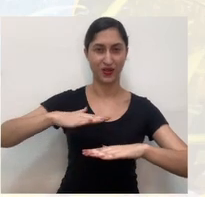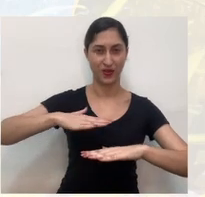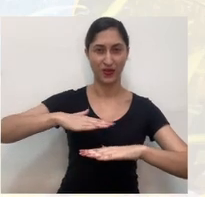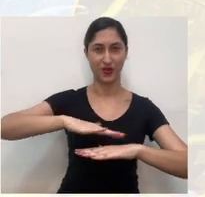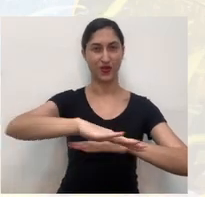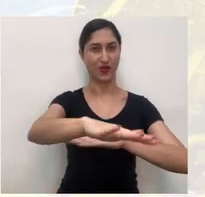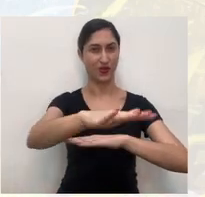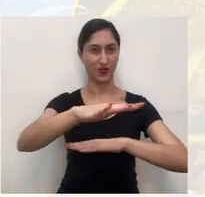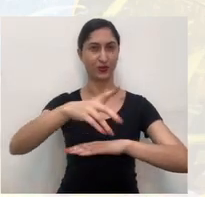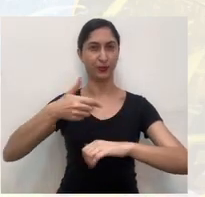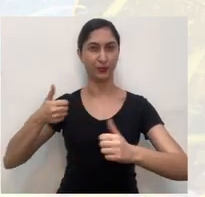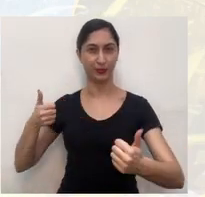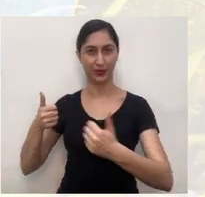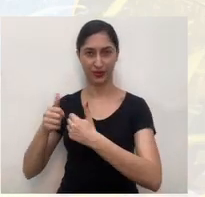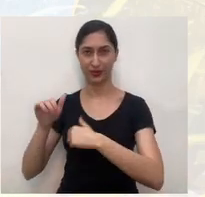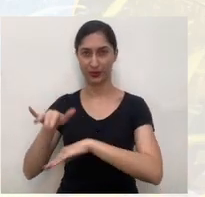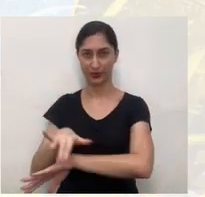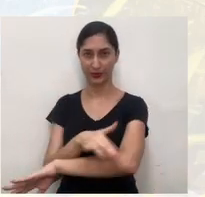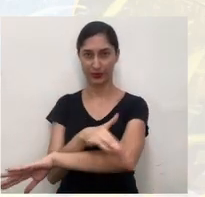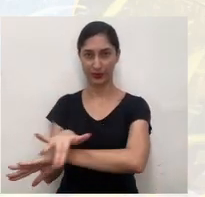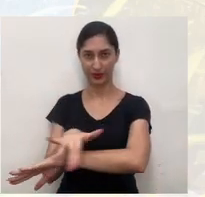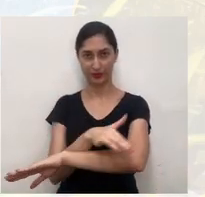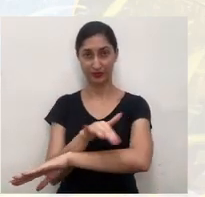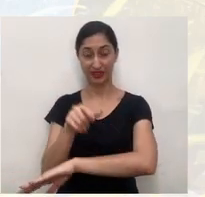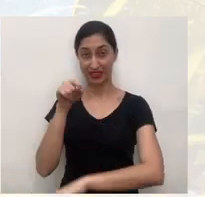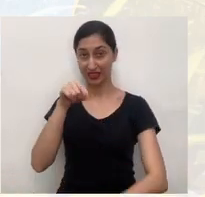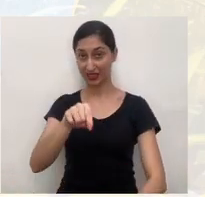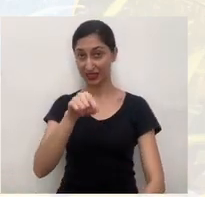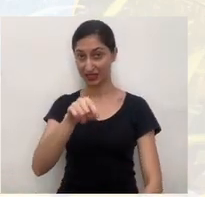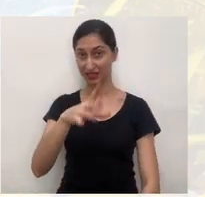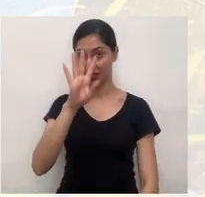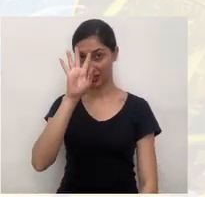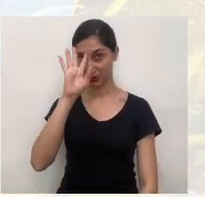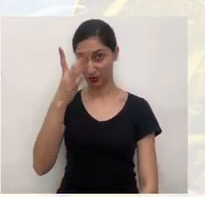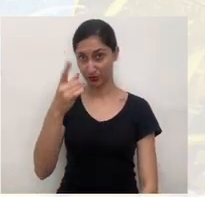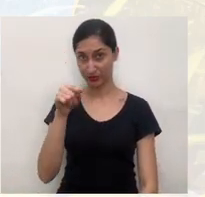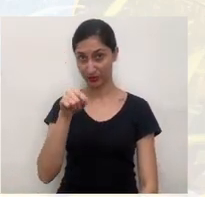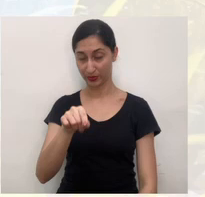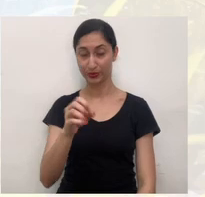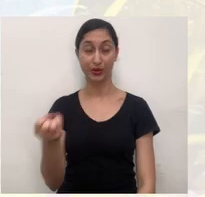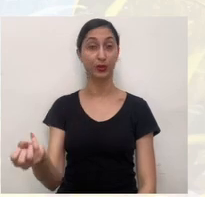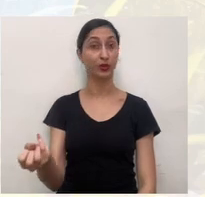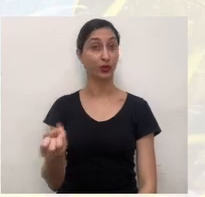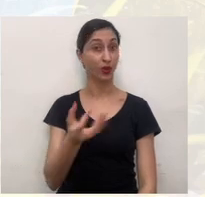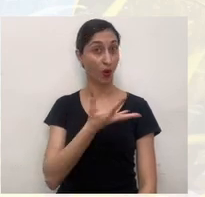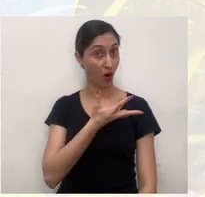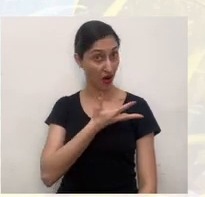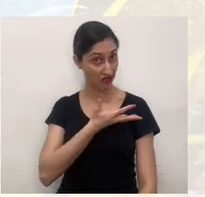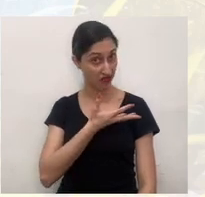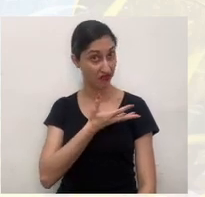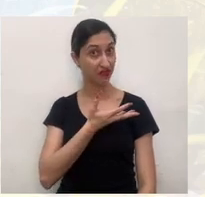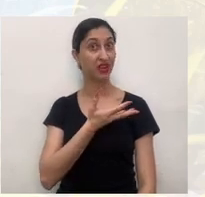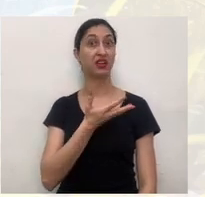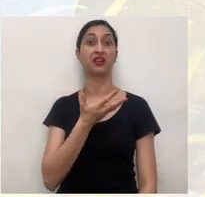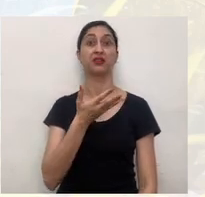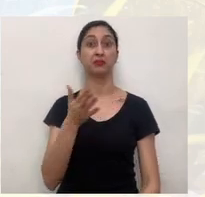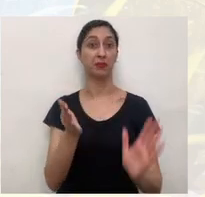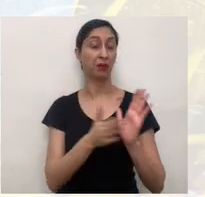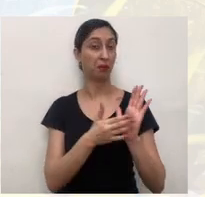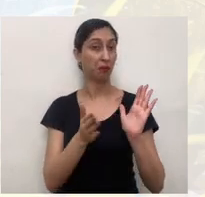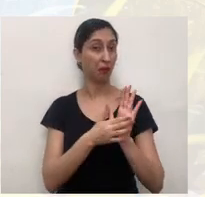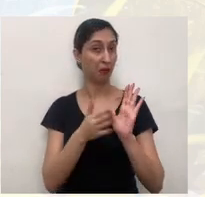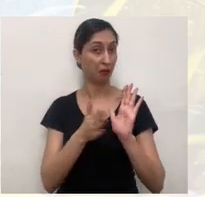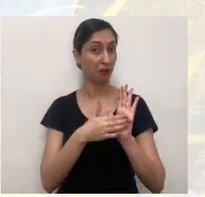fachada que dá para a rua, esse tipo de solução é uma coisa nova na proposição dos jardins,